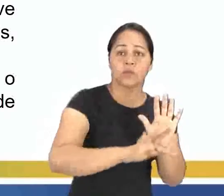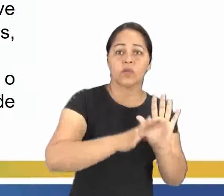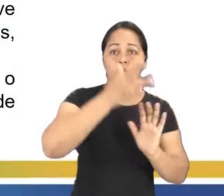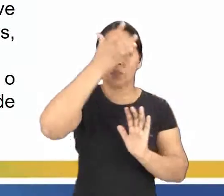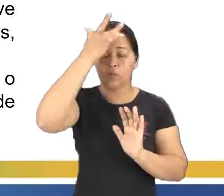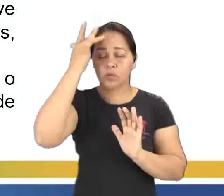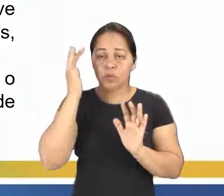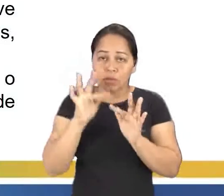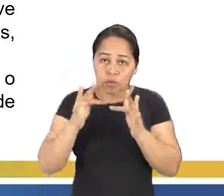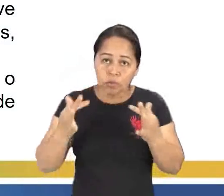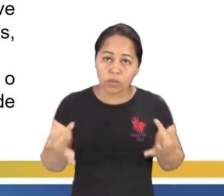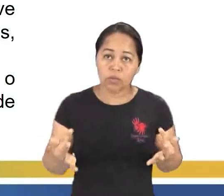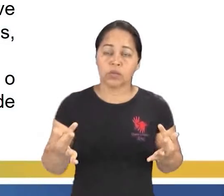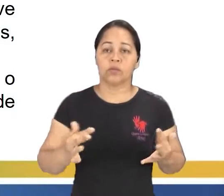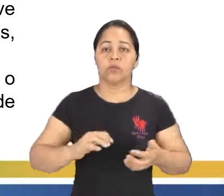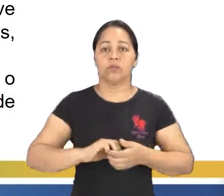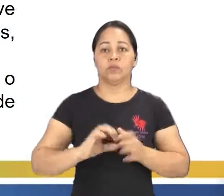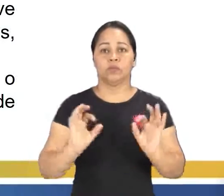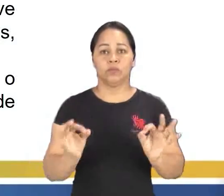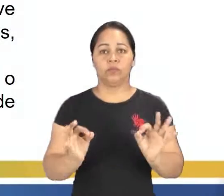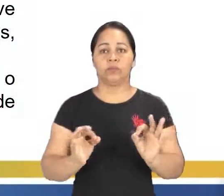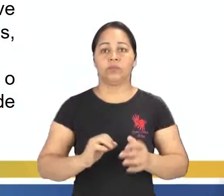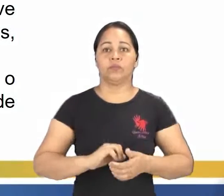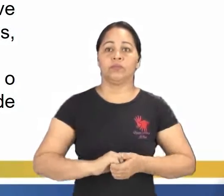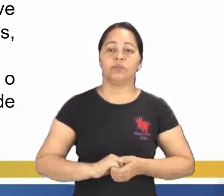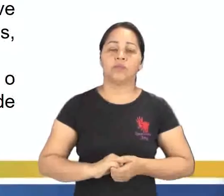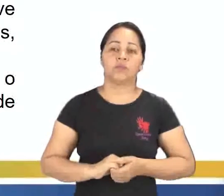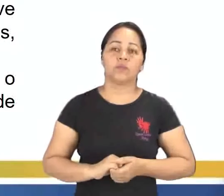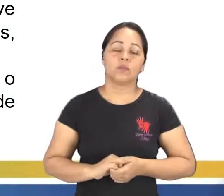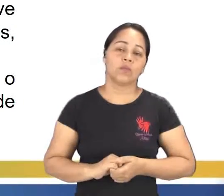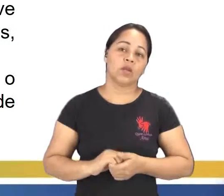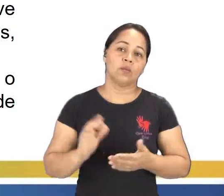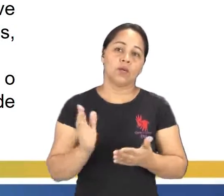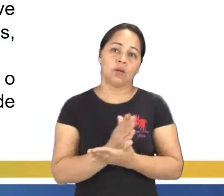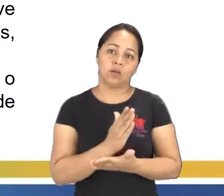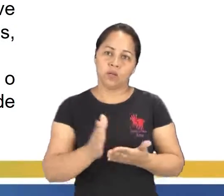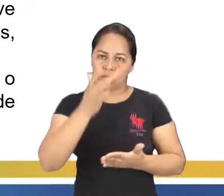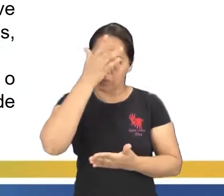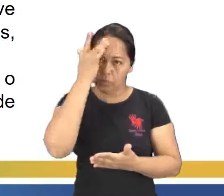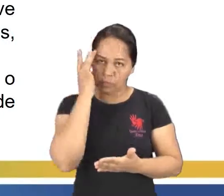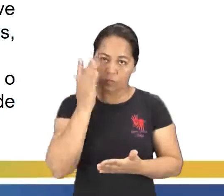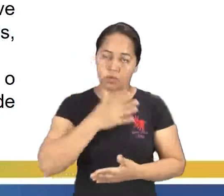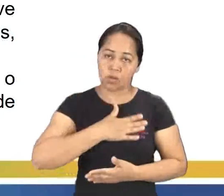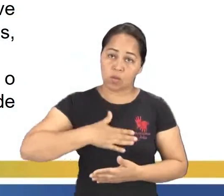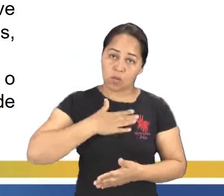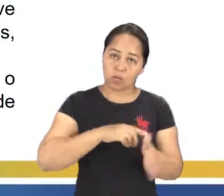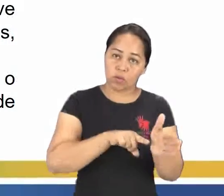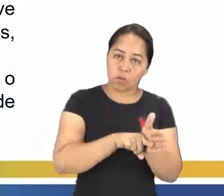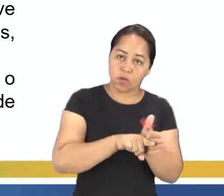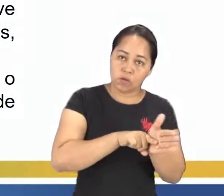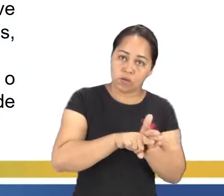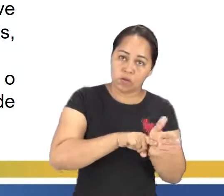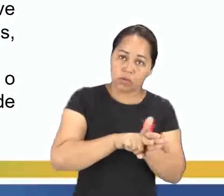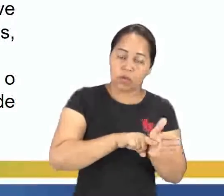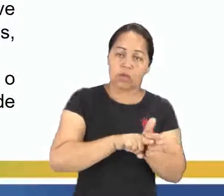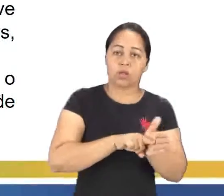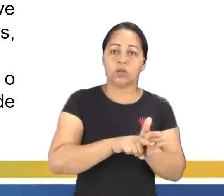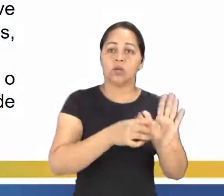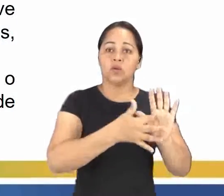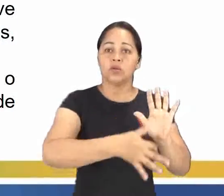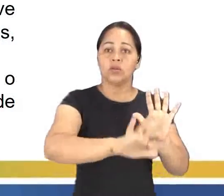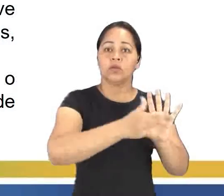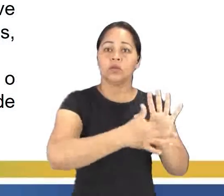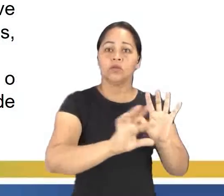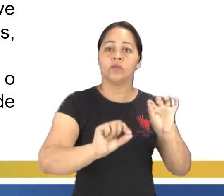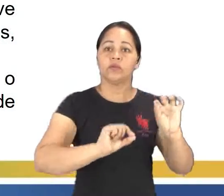marginalizadas pela sociedade, certo? E para muitos estudiosos desse tema, o naturalismo ele foi até considerado como